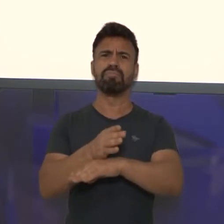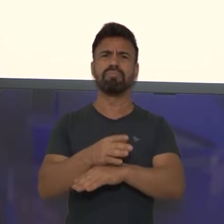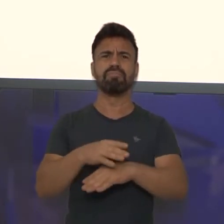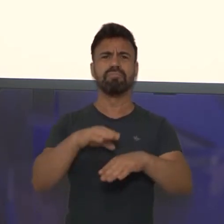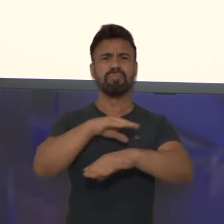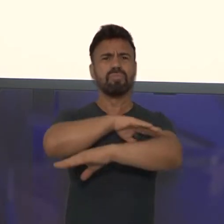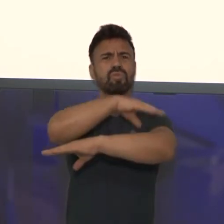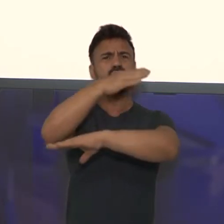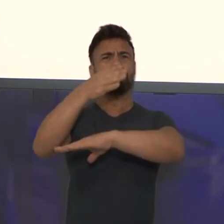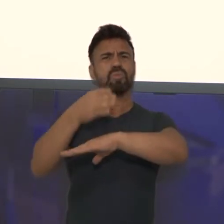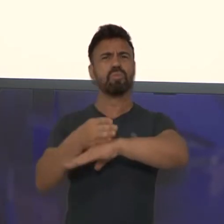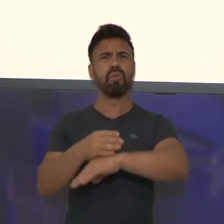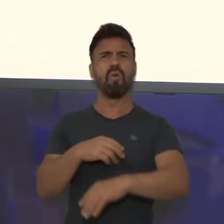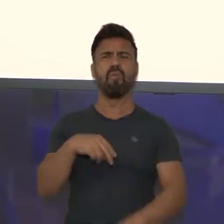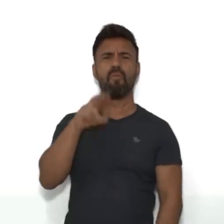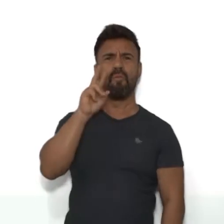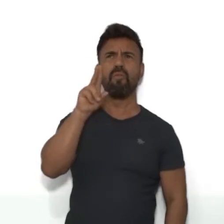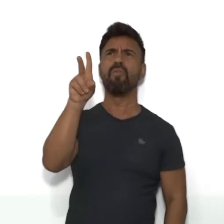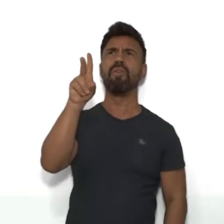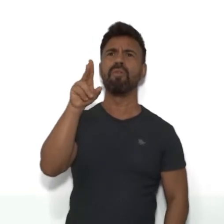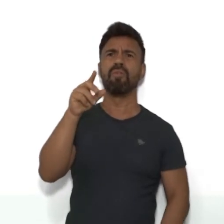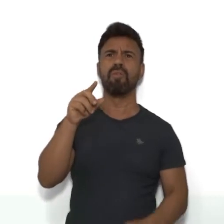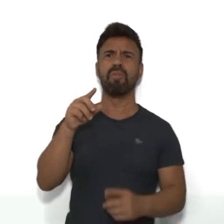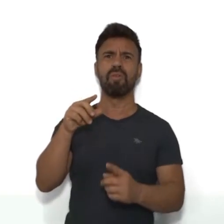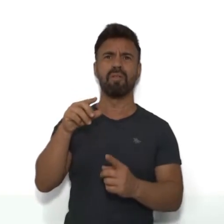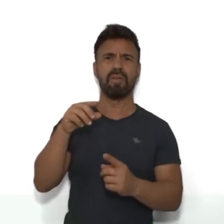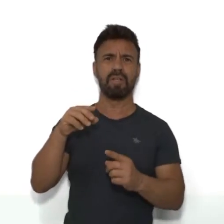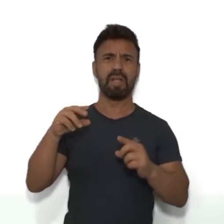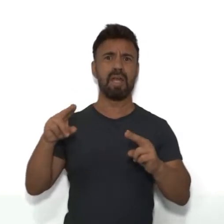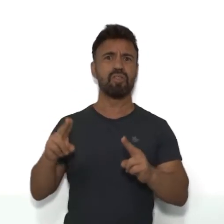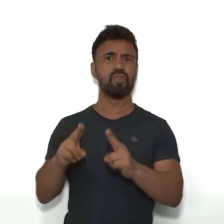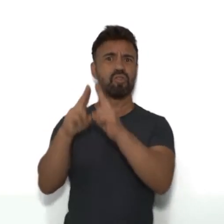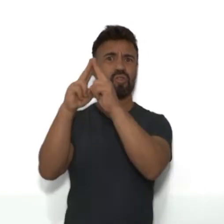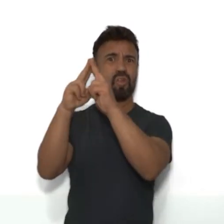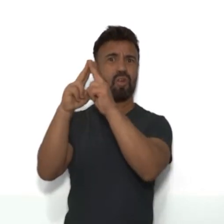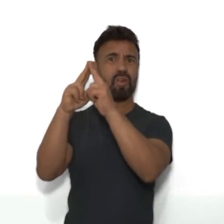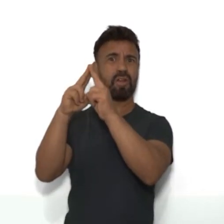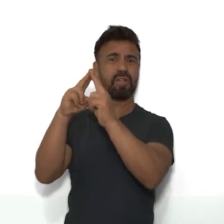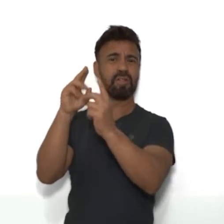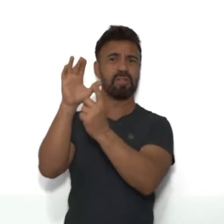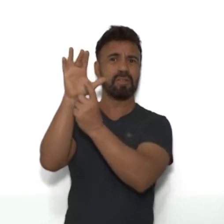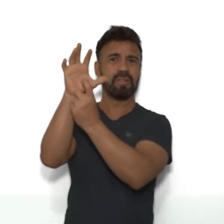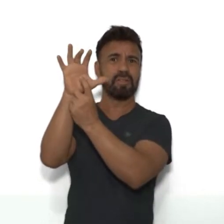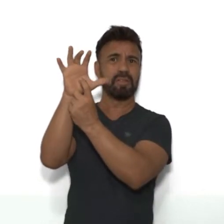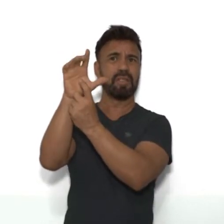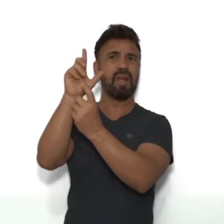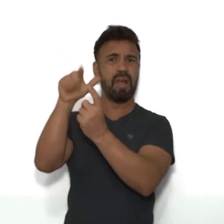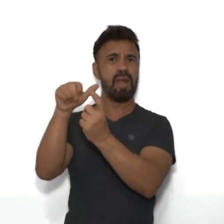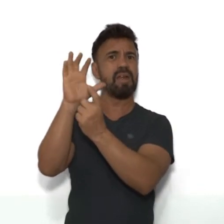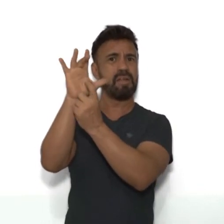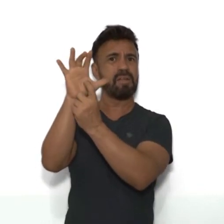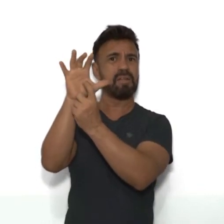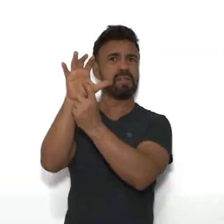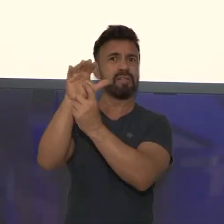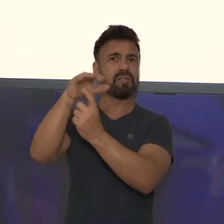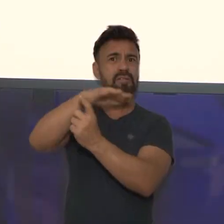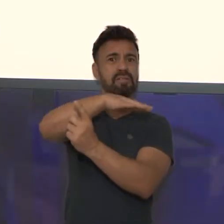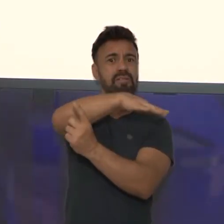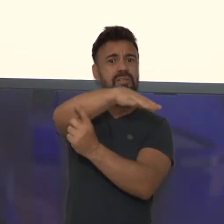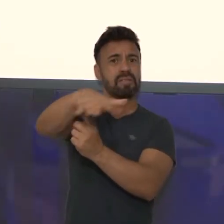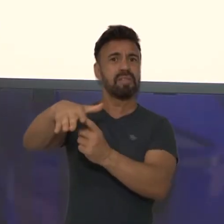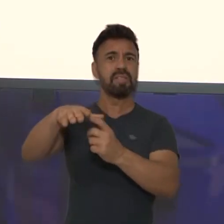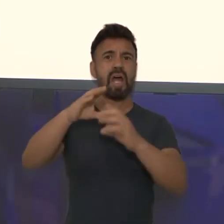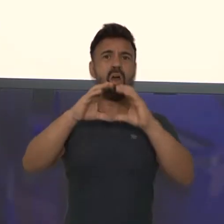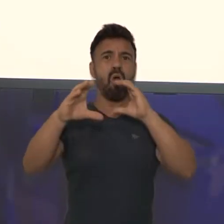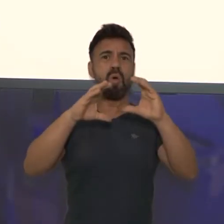cima do morro, você já percebeu essas torres aqui. Essas torres, elas são as antenas de transmissão que faz aí a cobertura de